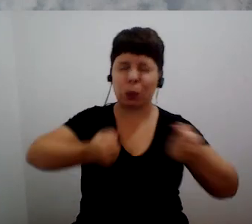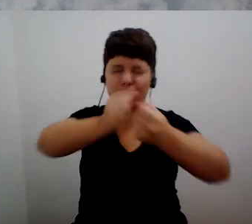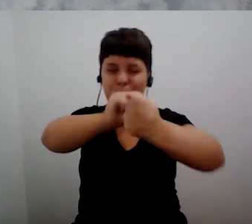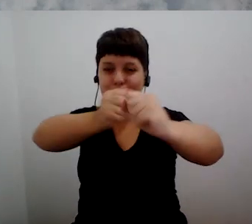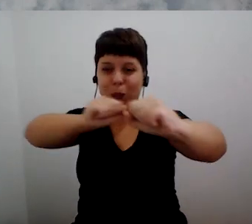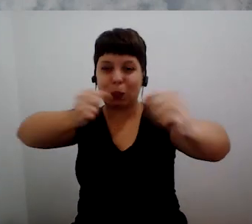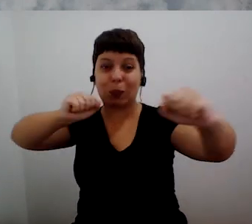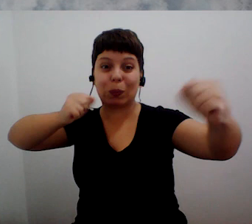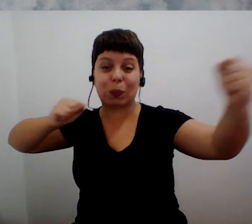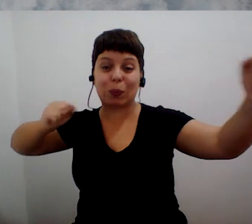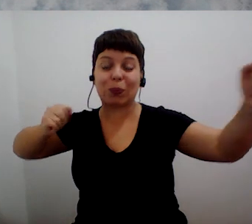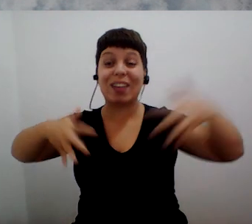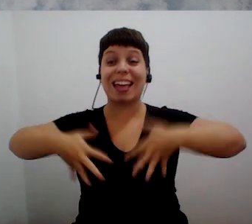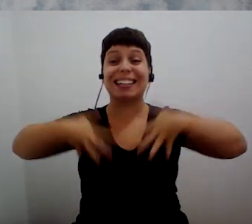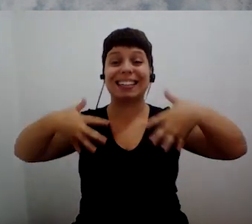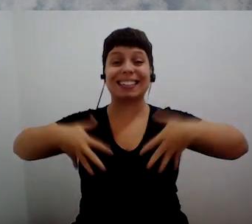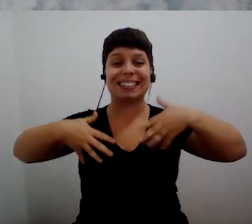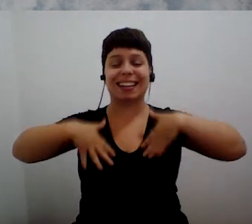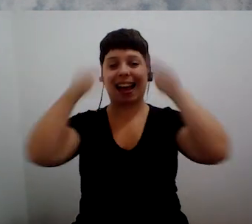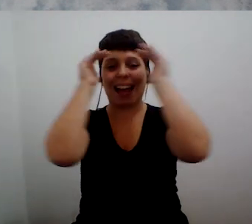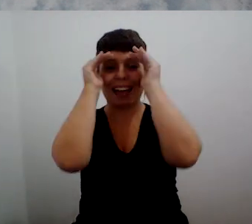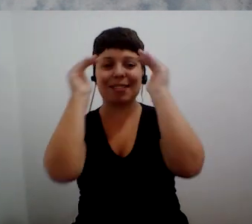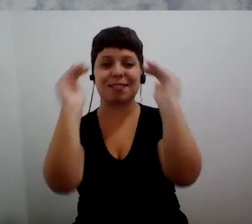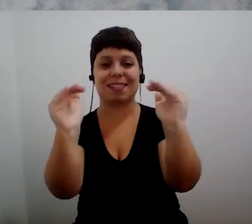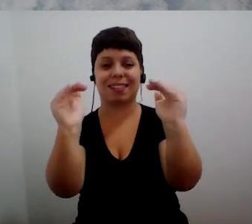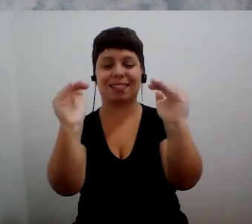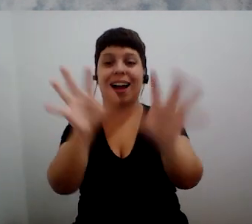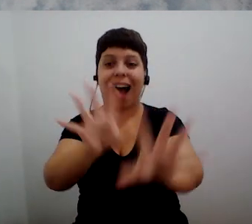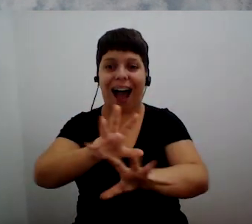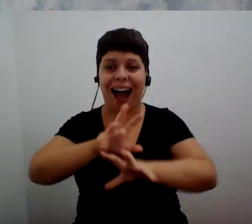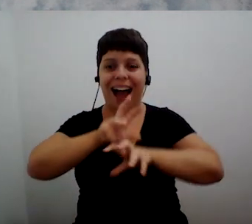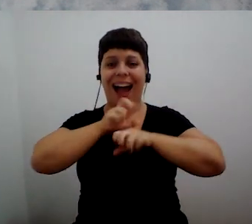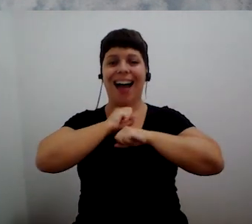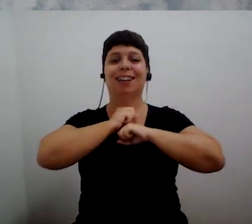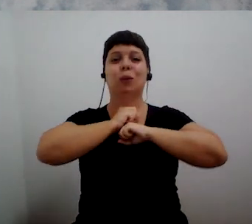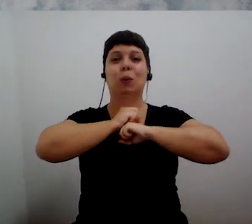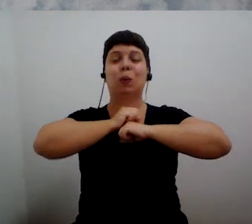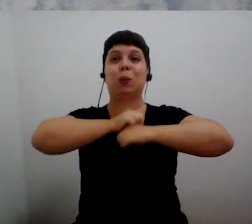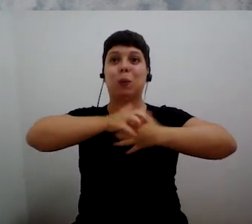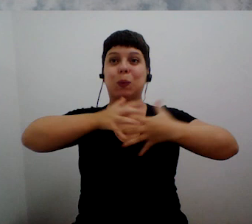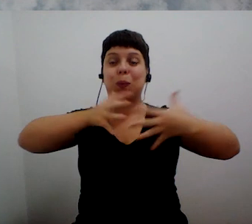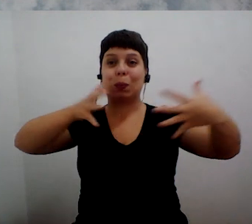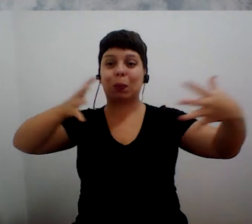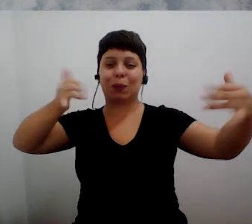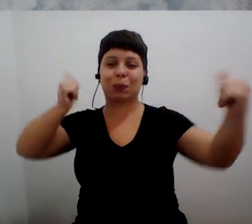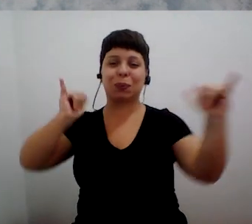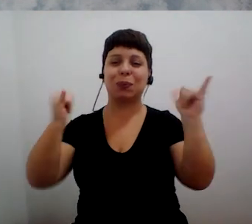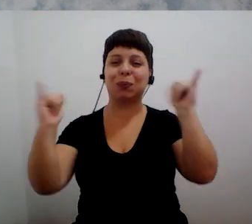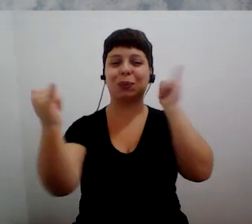Vida, imensidão, felicidade, respeito,